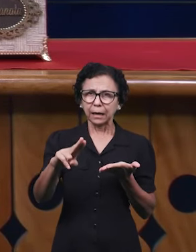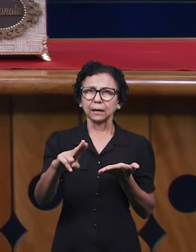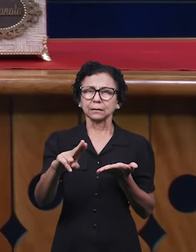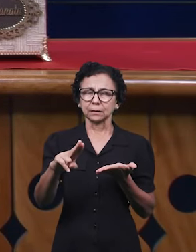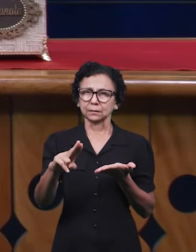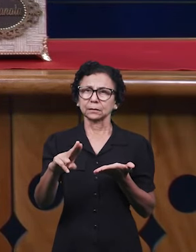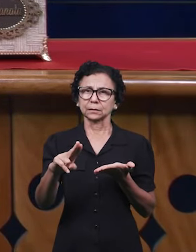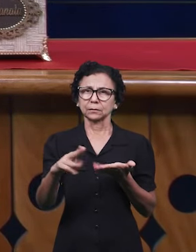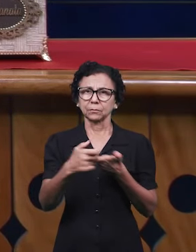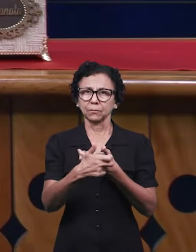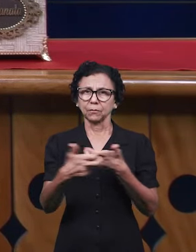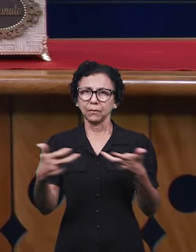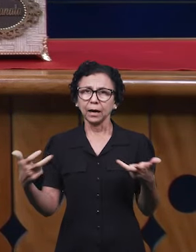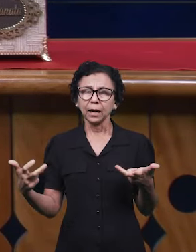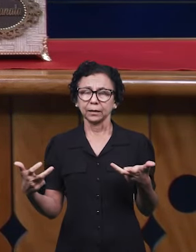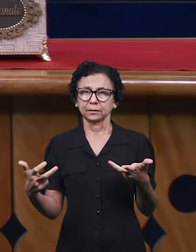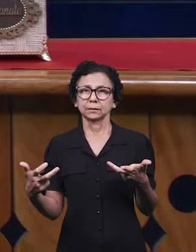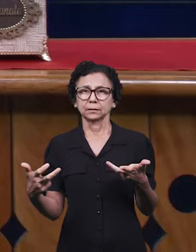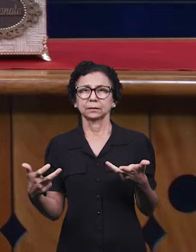das cartas chamadas